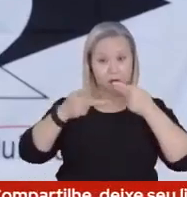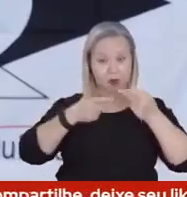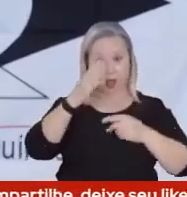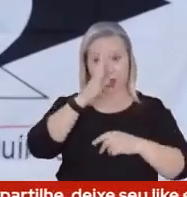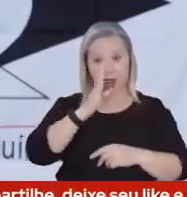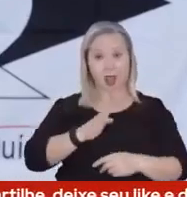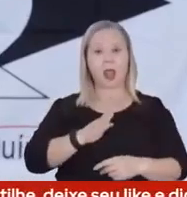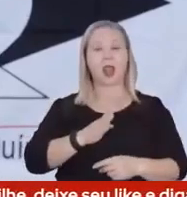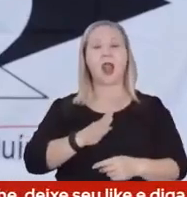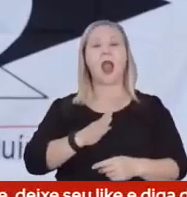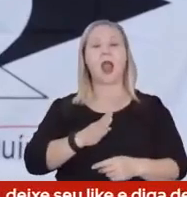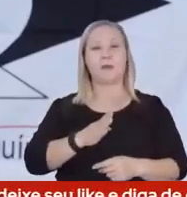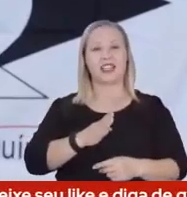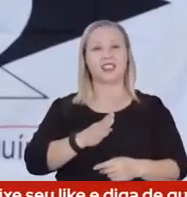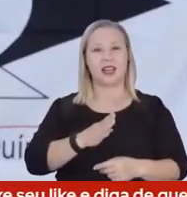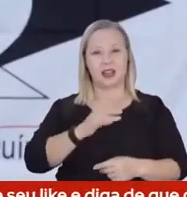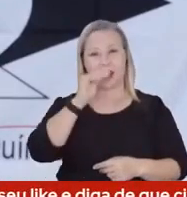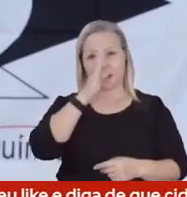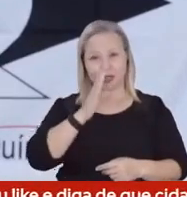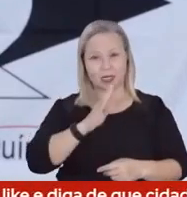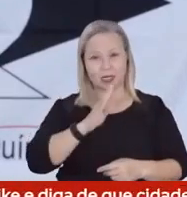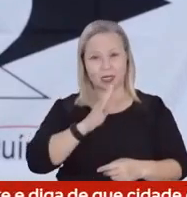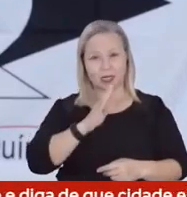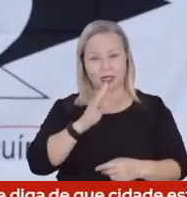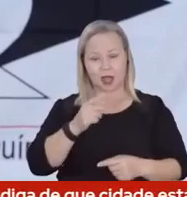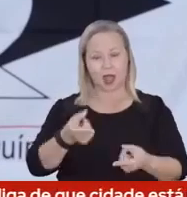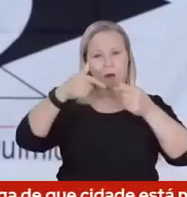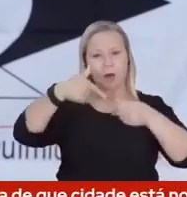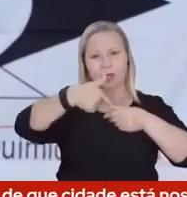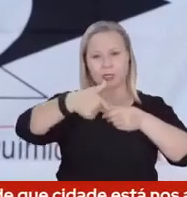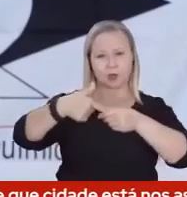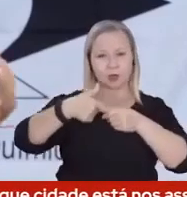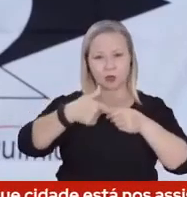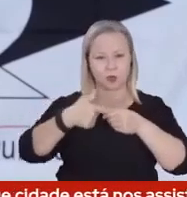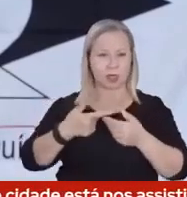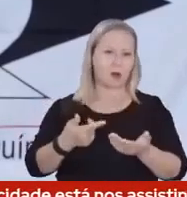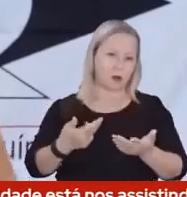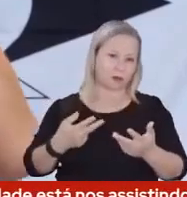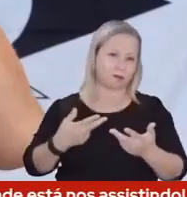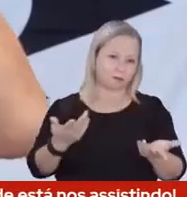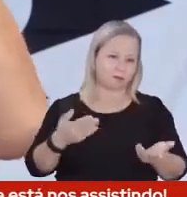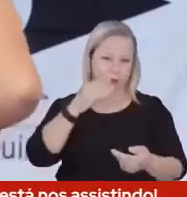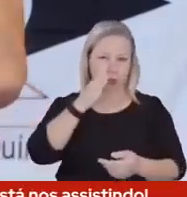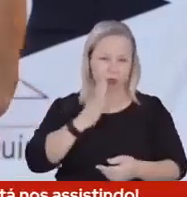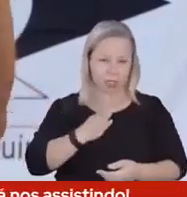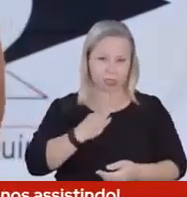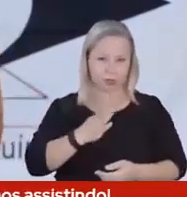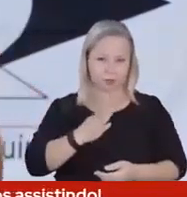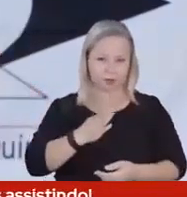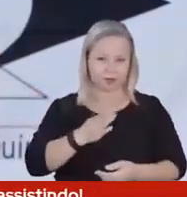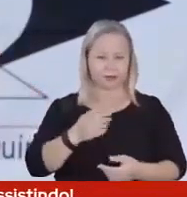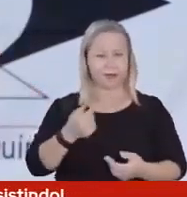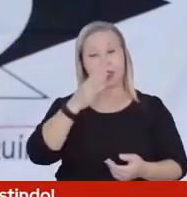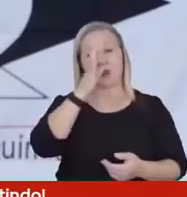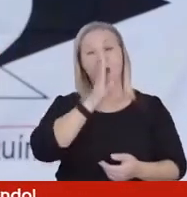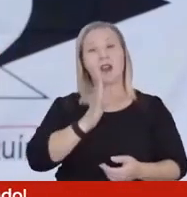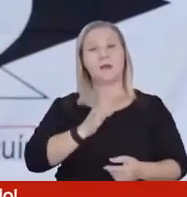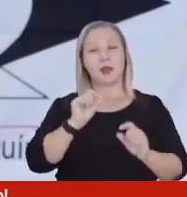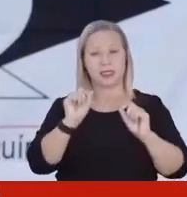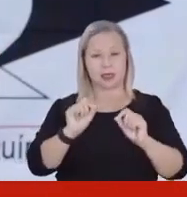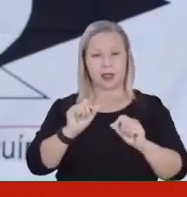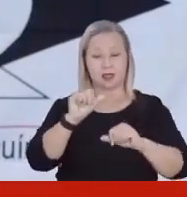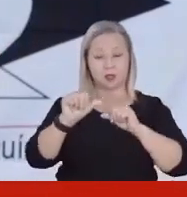petróleo no Brasil, preços dos derivados no Brasil. E o abrasileirar, presidente, eu acho que o senhor quer dizer que vai além